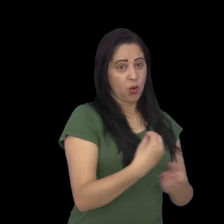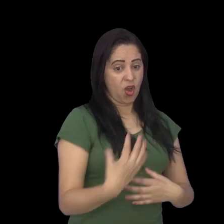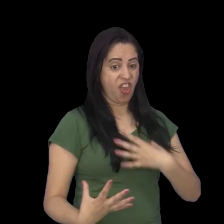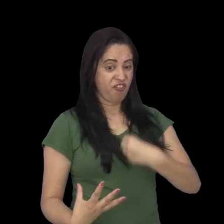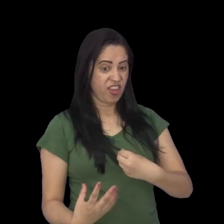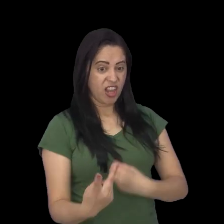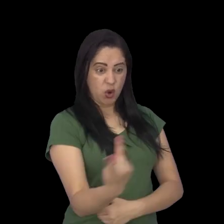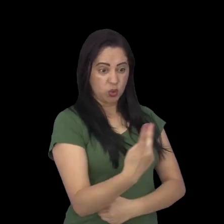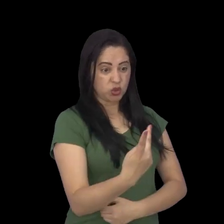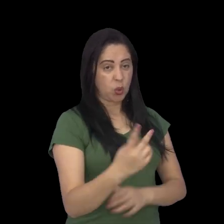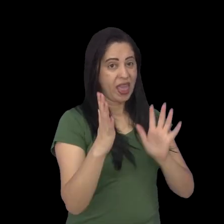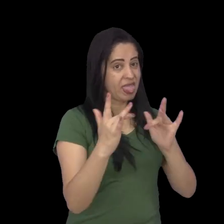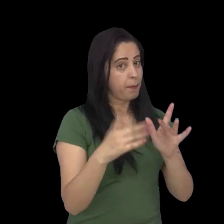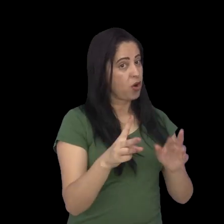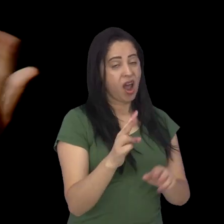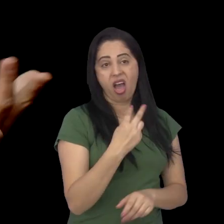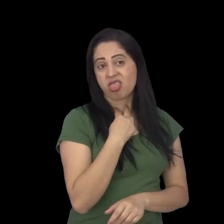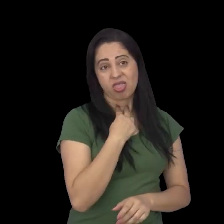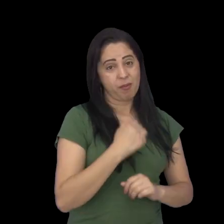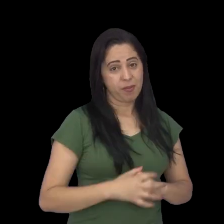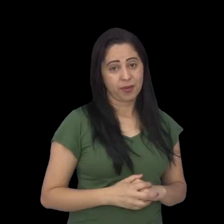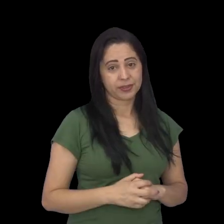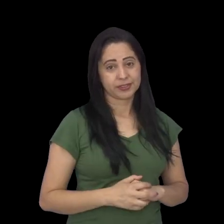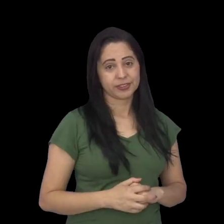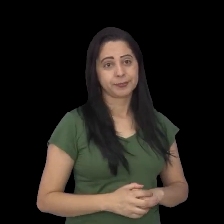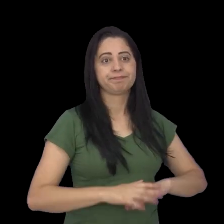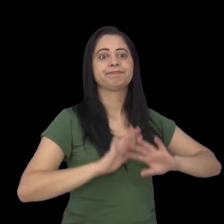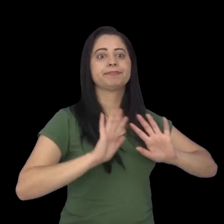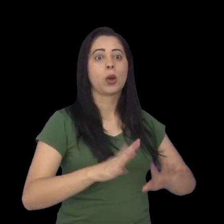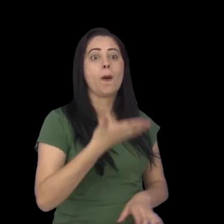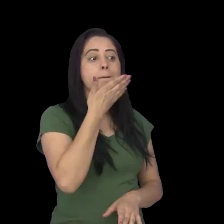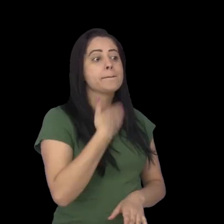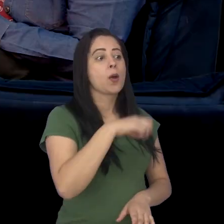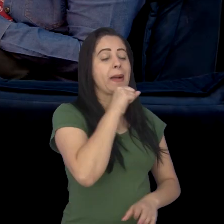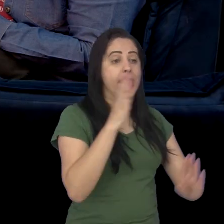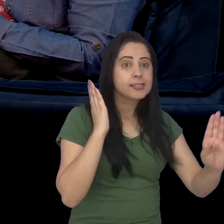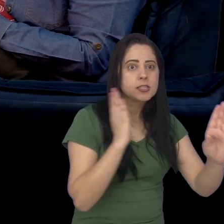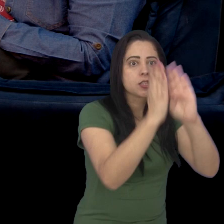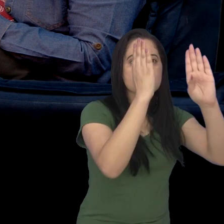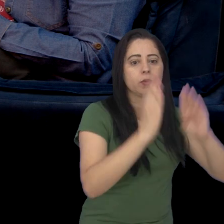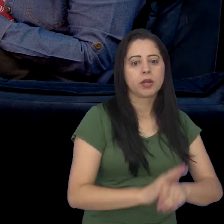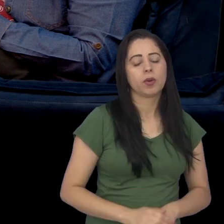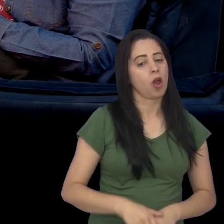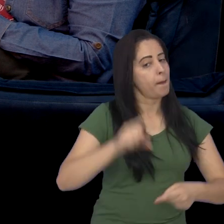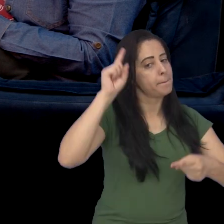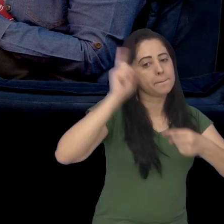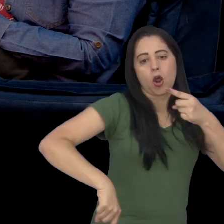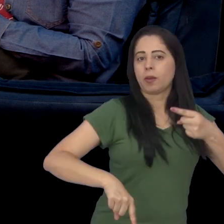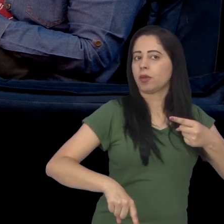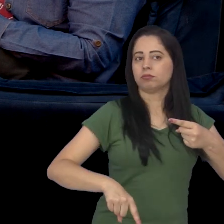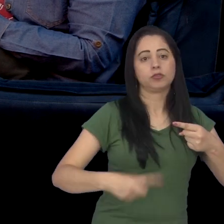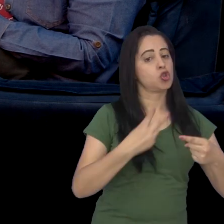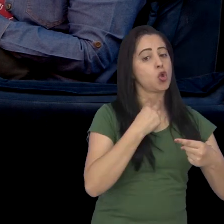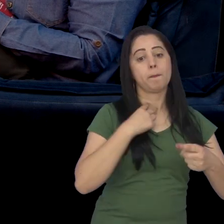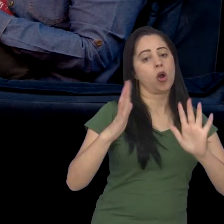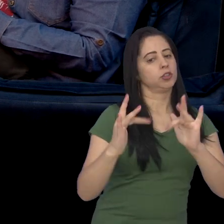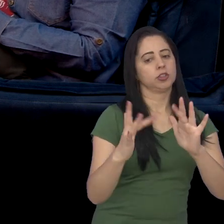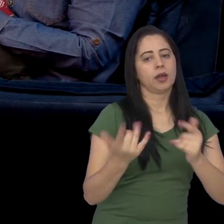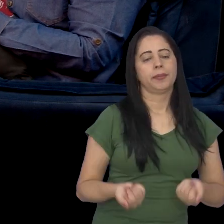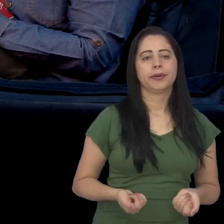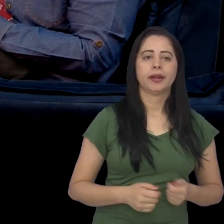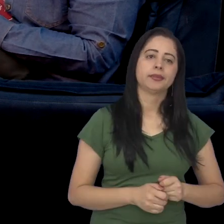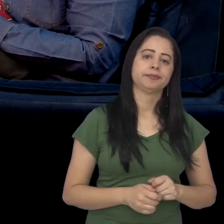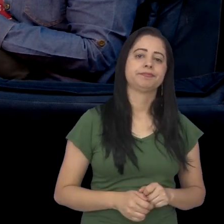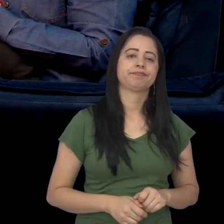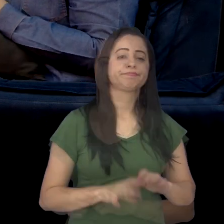É mesmo? Então meu pai falou que o filho dele estava indo atrás de mim e proibiu o meu marido de namorar comigo. Ai, quando proíbe